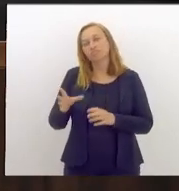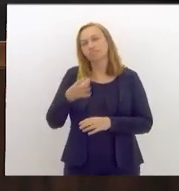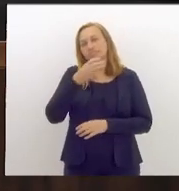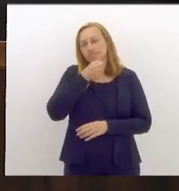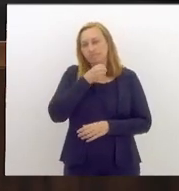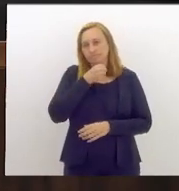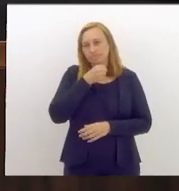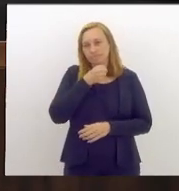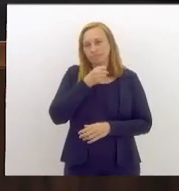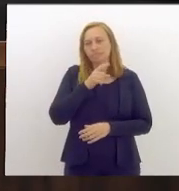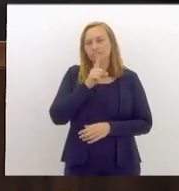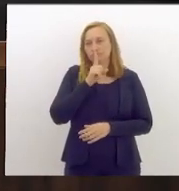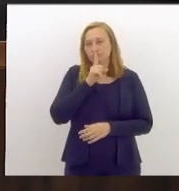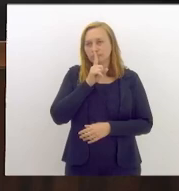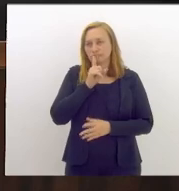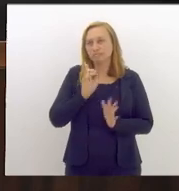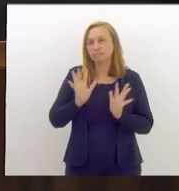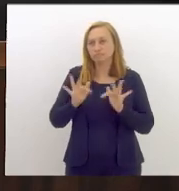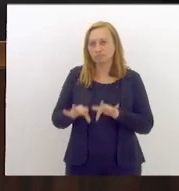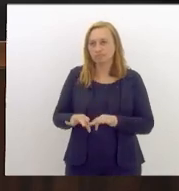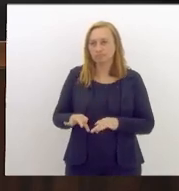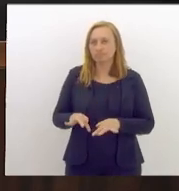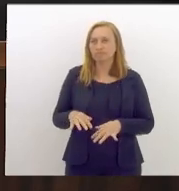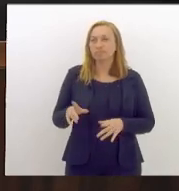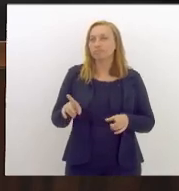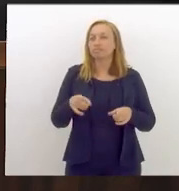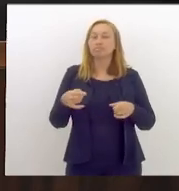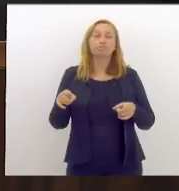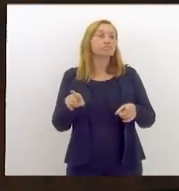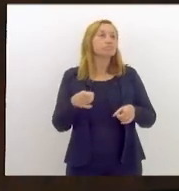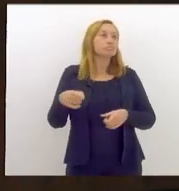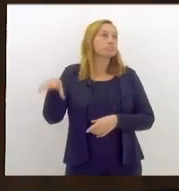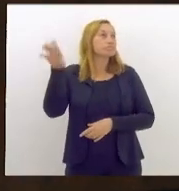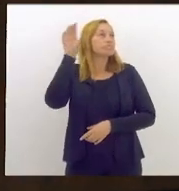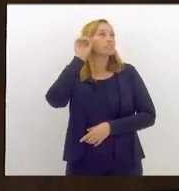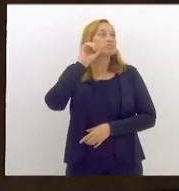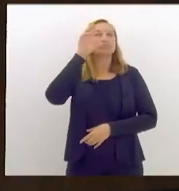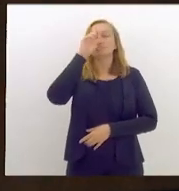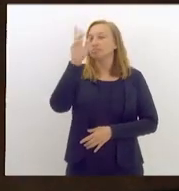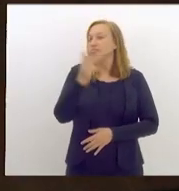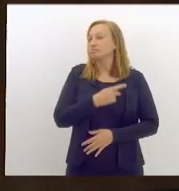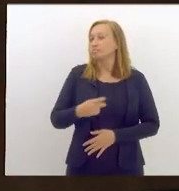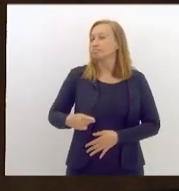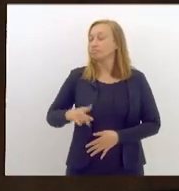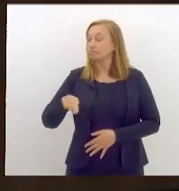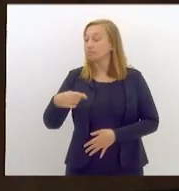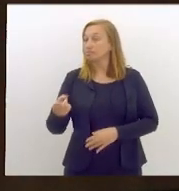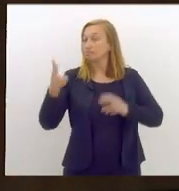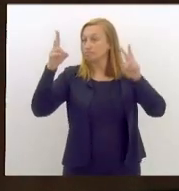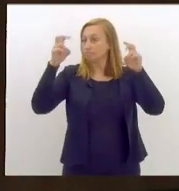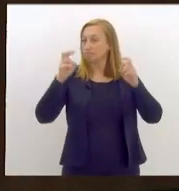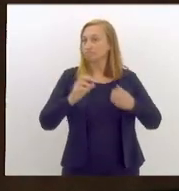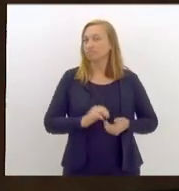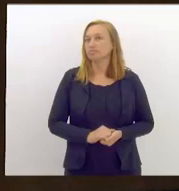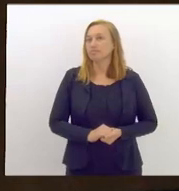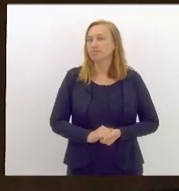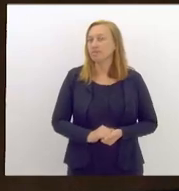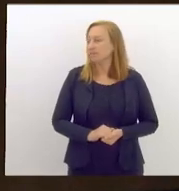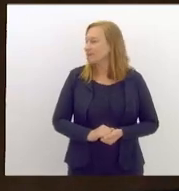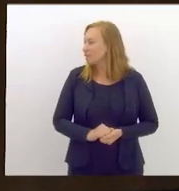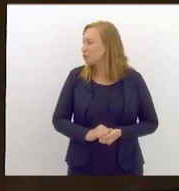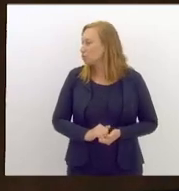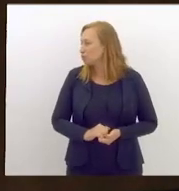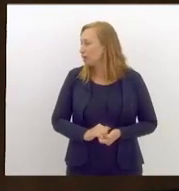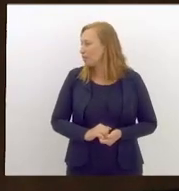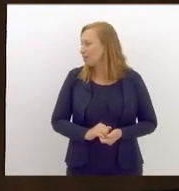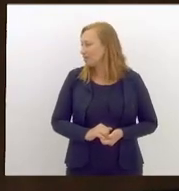para o final da fala dos meus ouvidos a outra questão é o seguinte com todo respeito